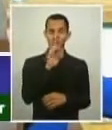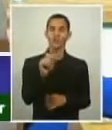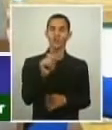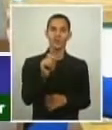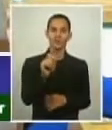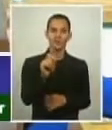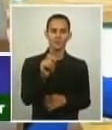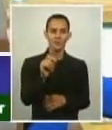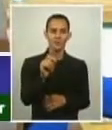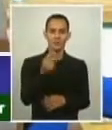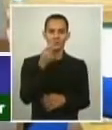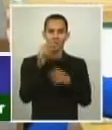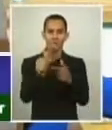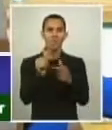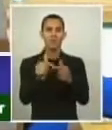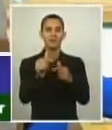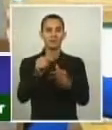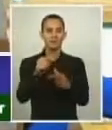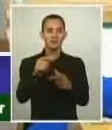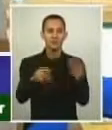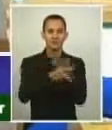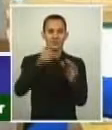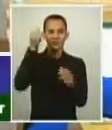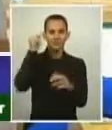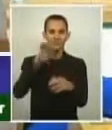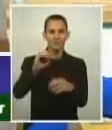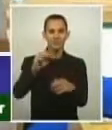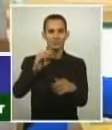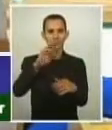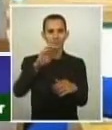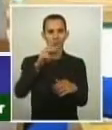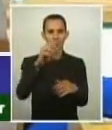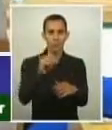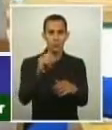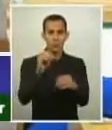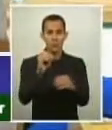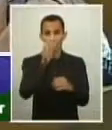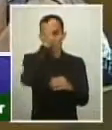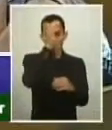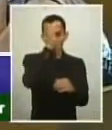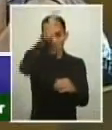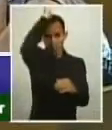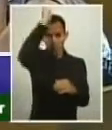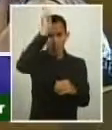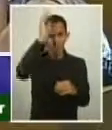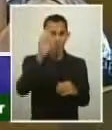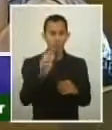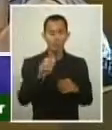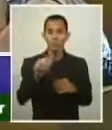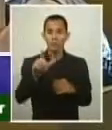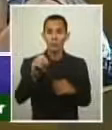o ditado lá da época do Bispo de Jundiaí Roma no culta causa finita